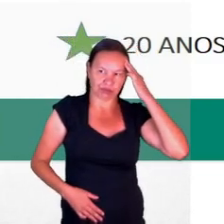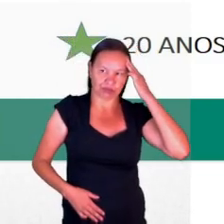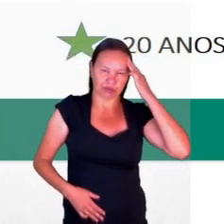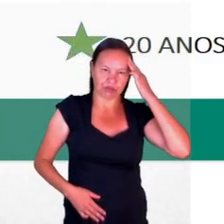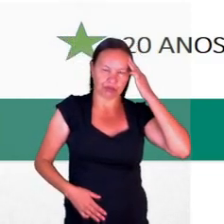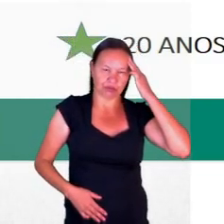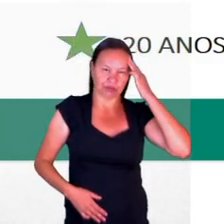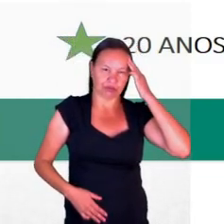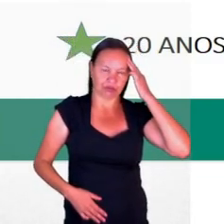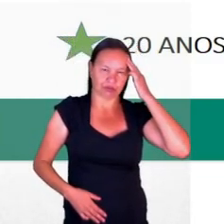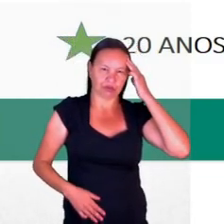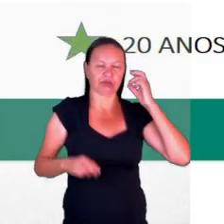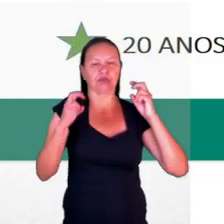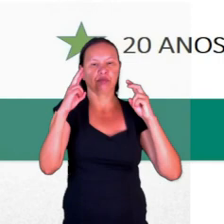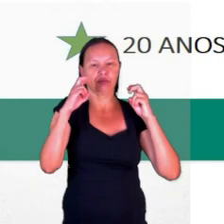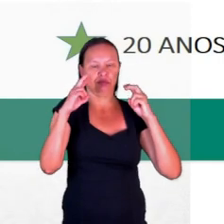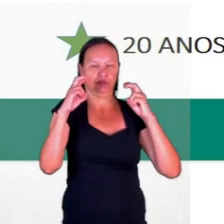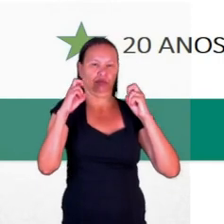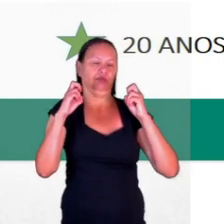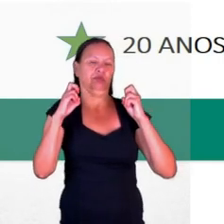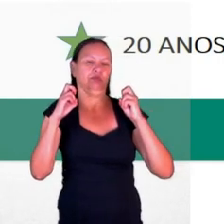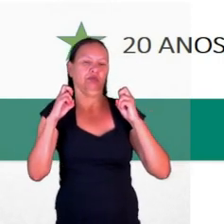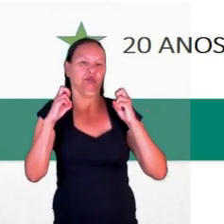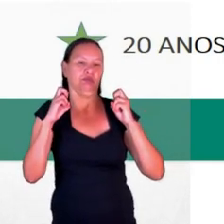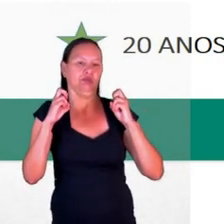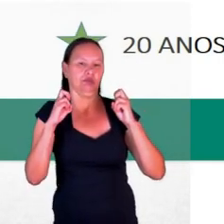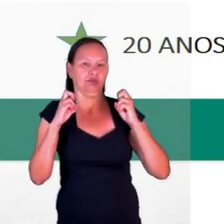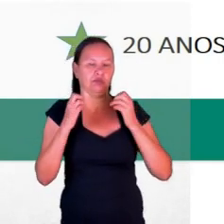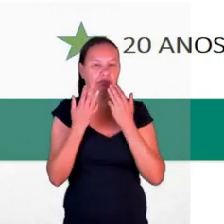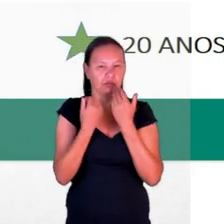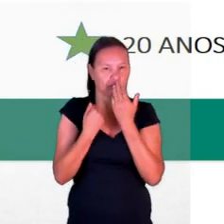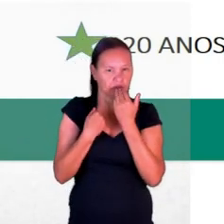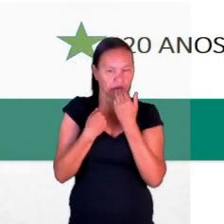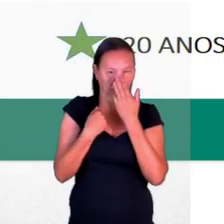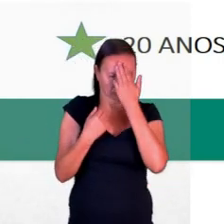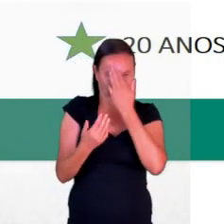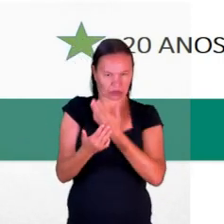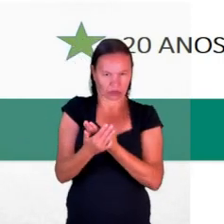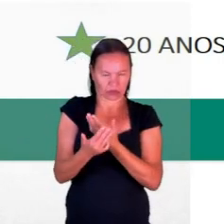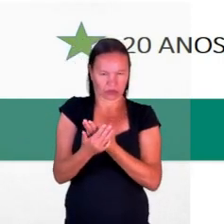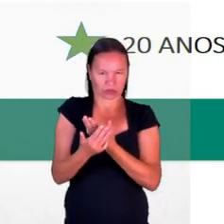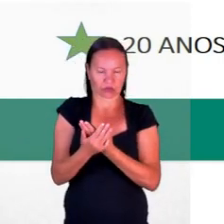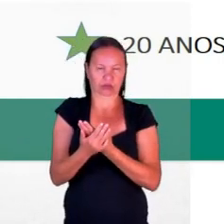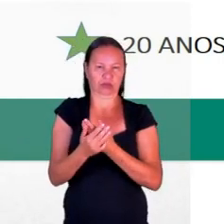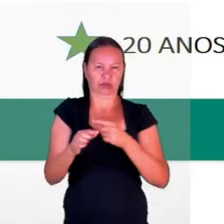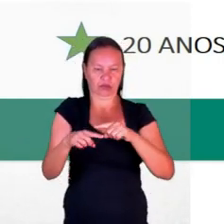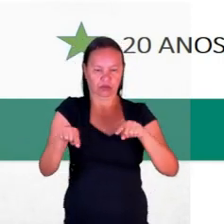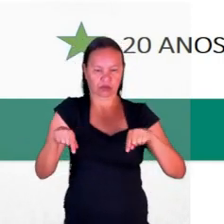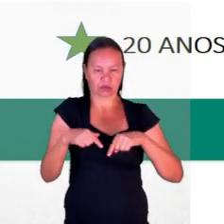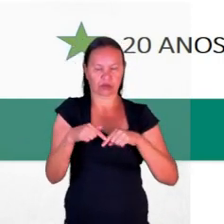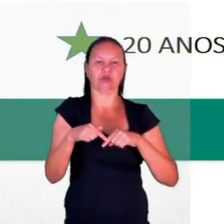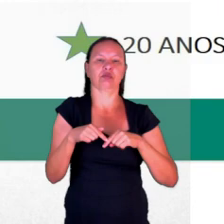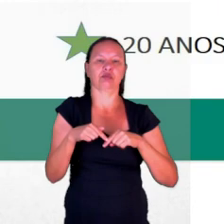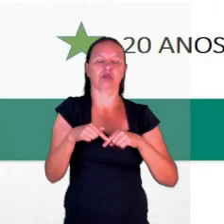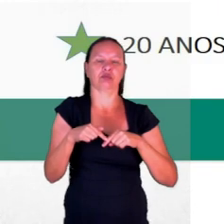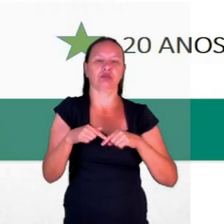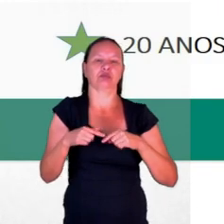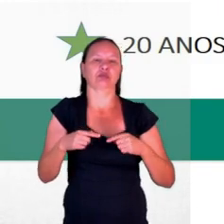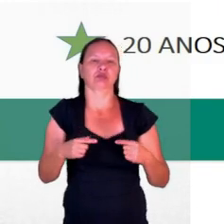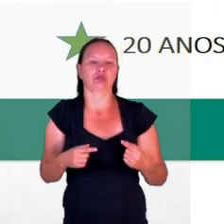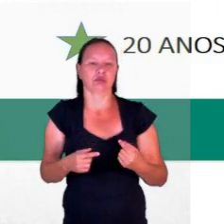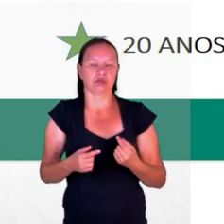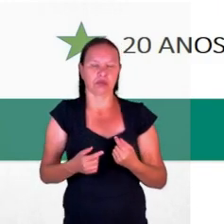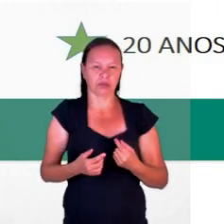técnica né Eh de que a alimentação escolar em aldeias e e e territórios tradicionais